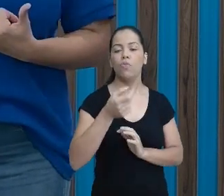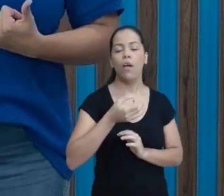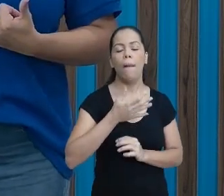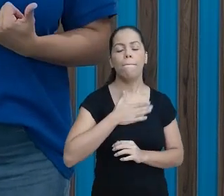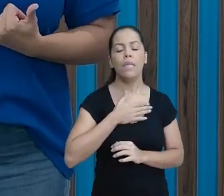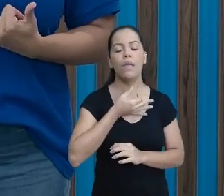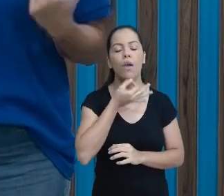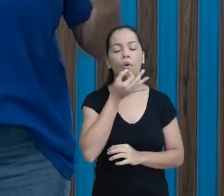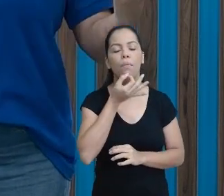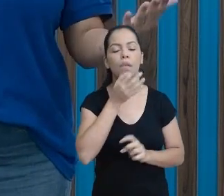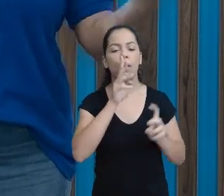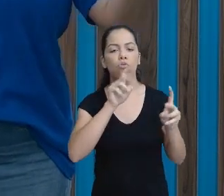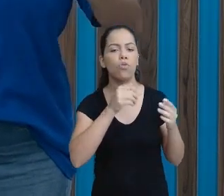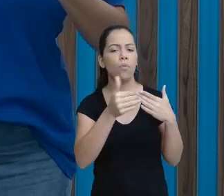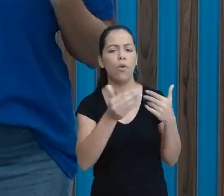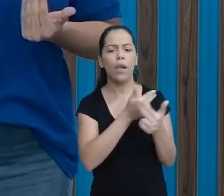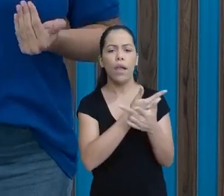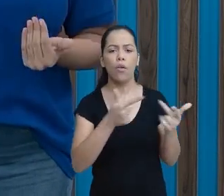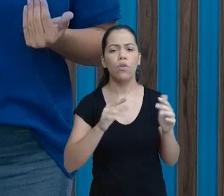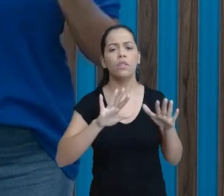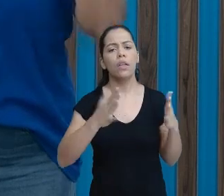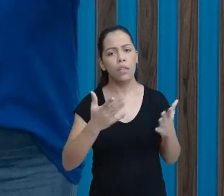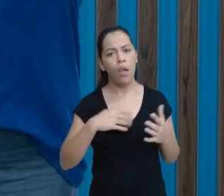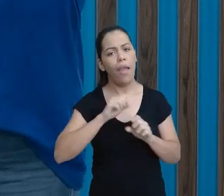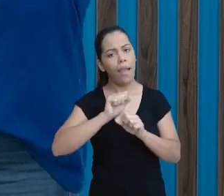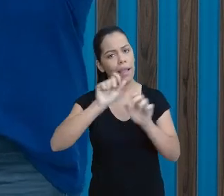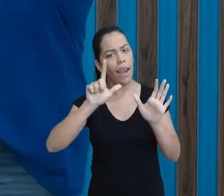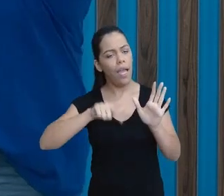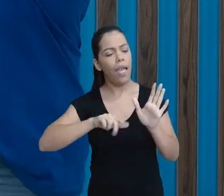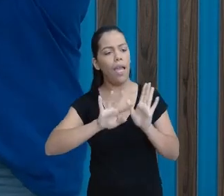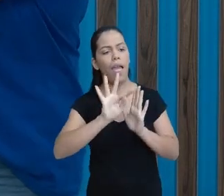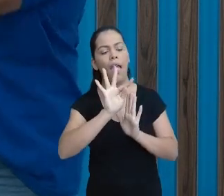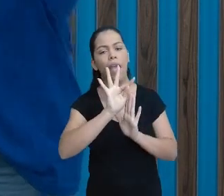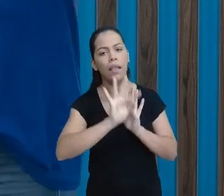algo. Então, claro que é um texto opinativo, certo?